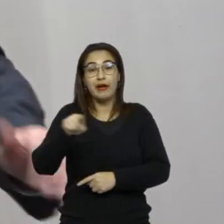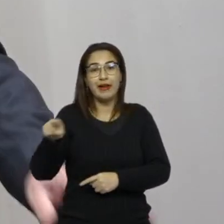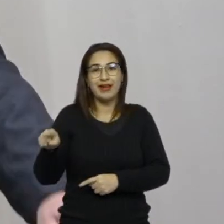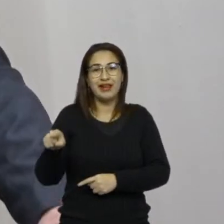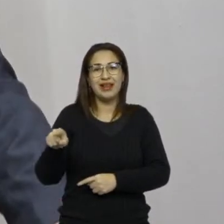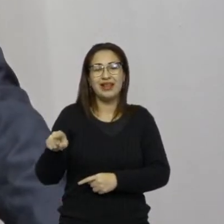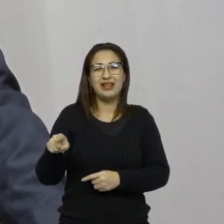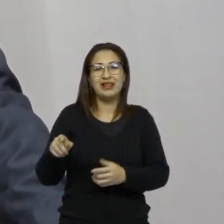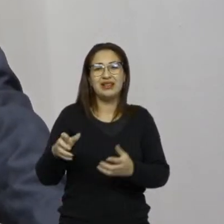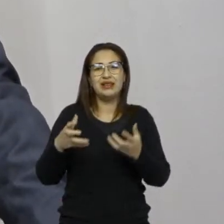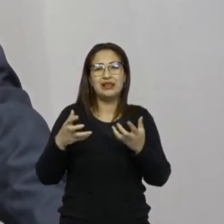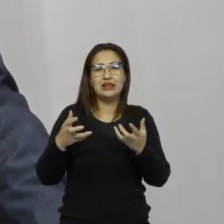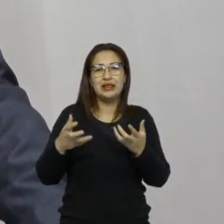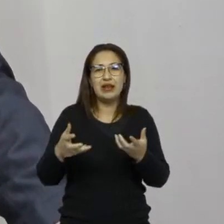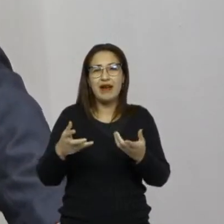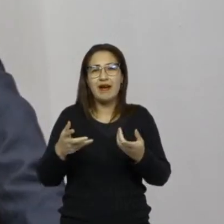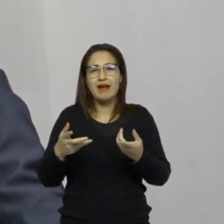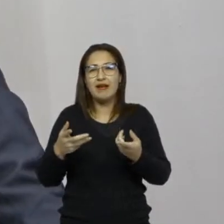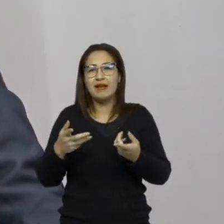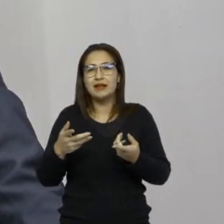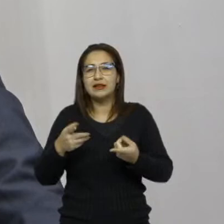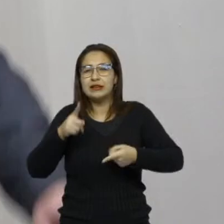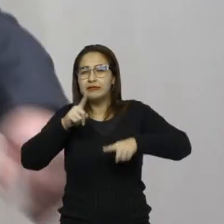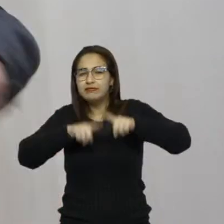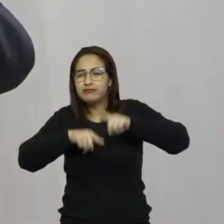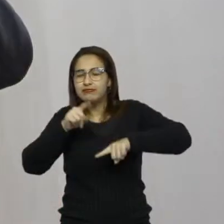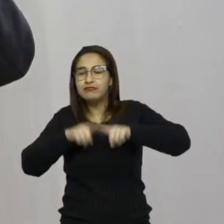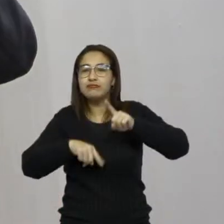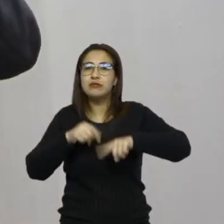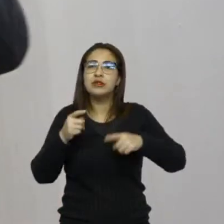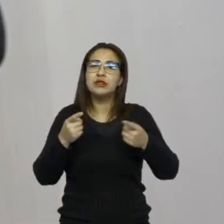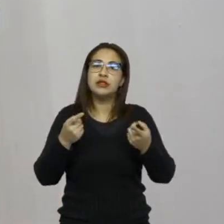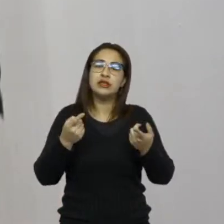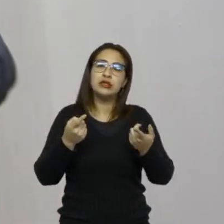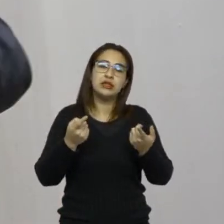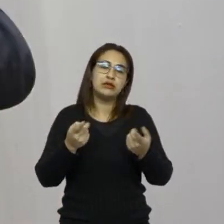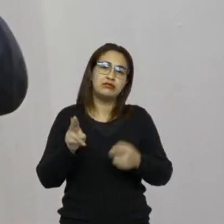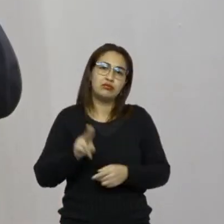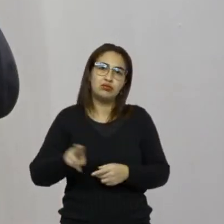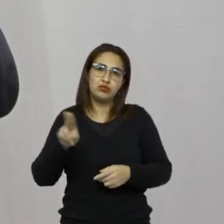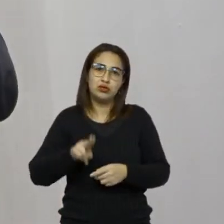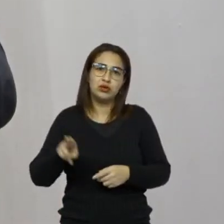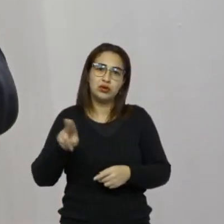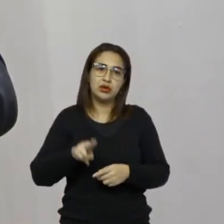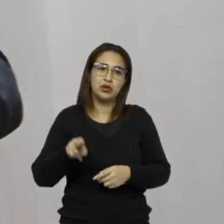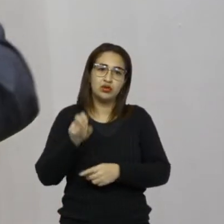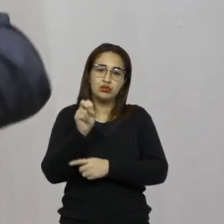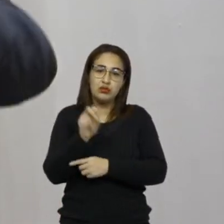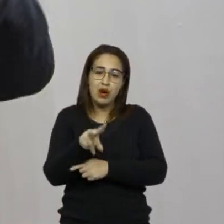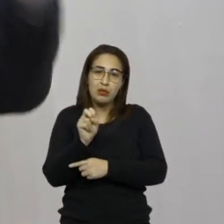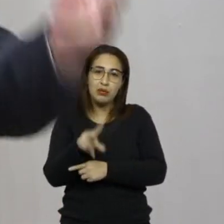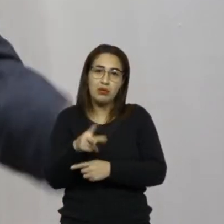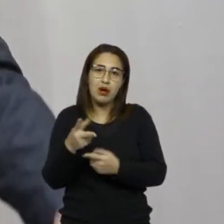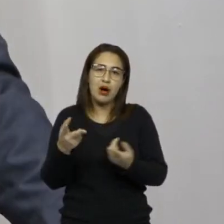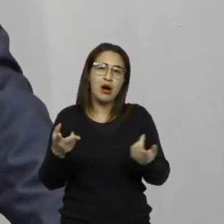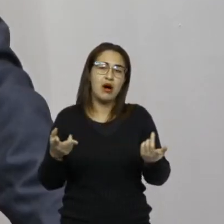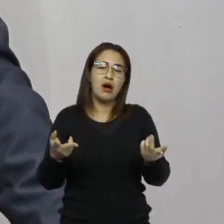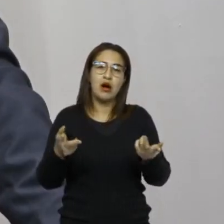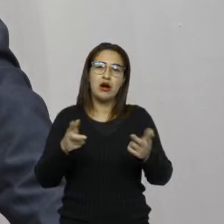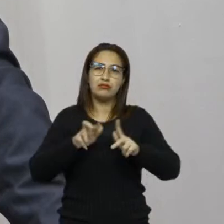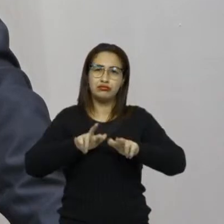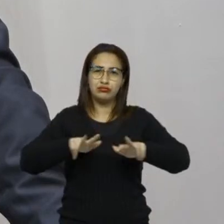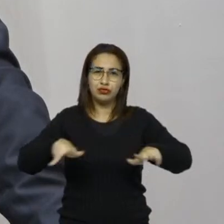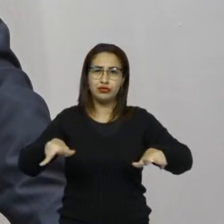da produção convencional, usando o agrotóxico para a produção em alta